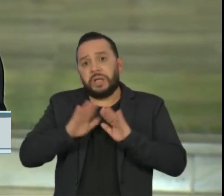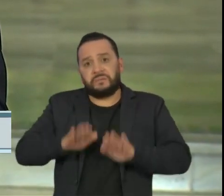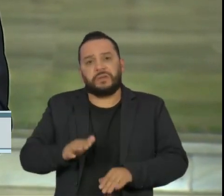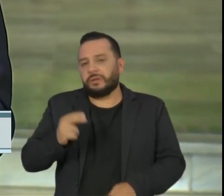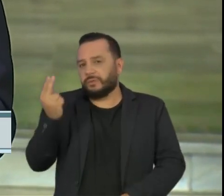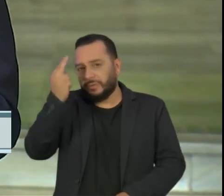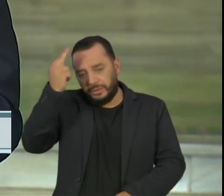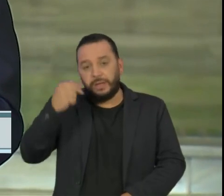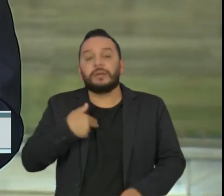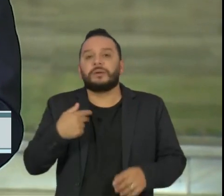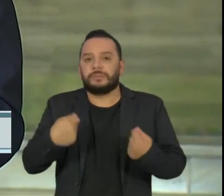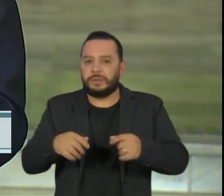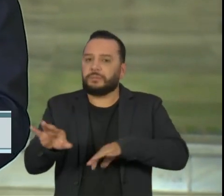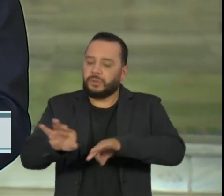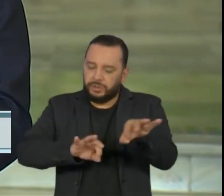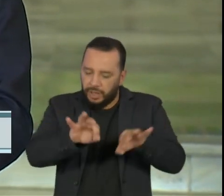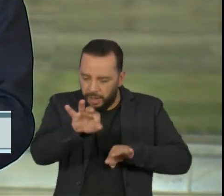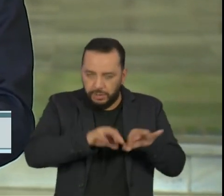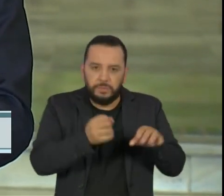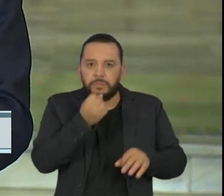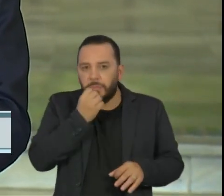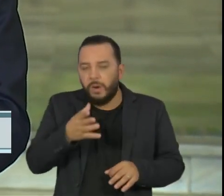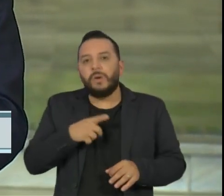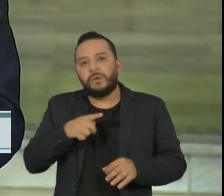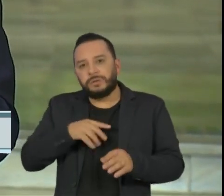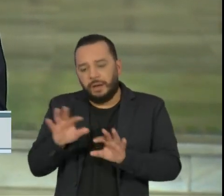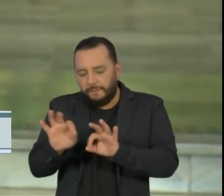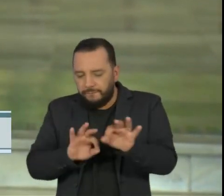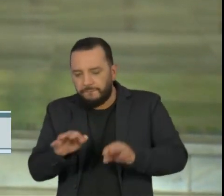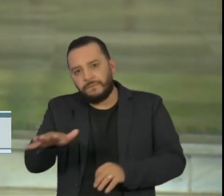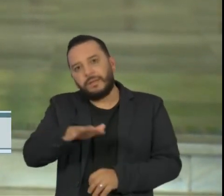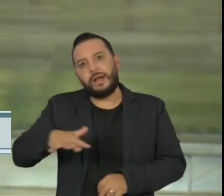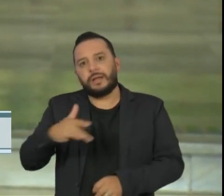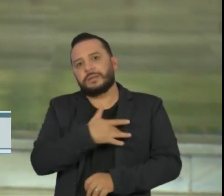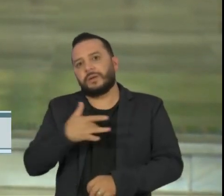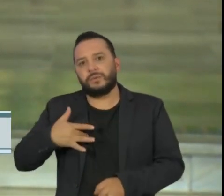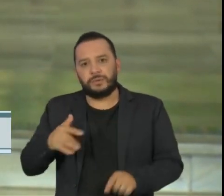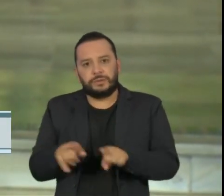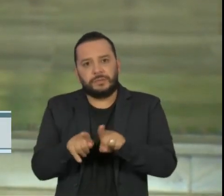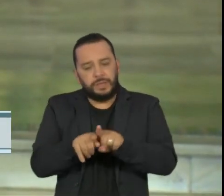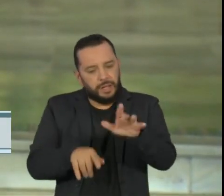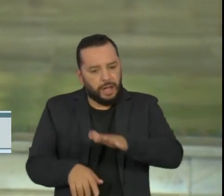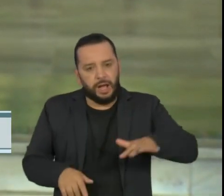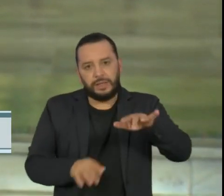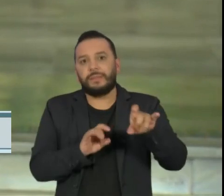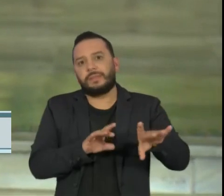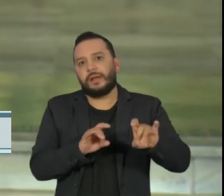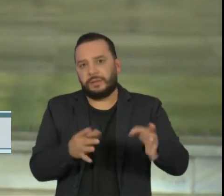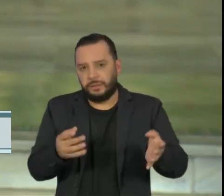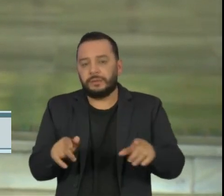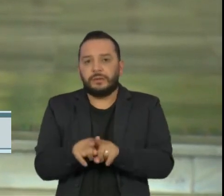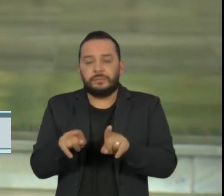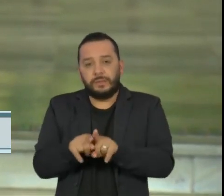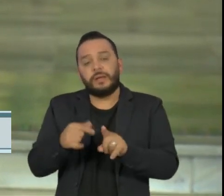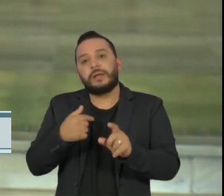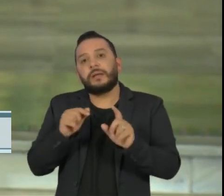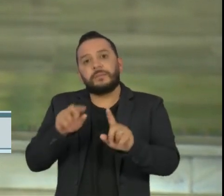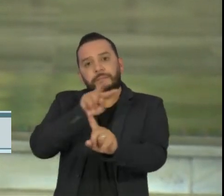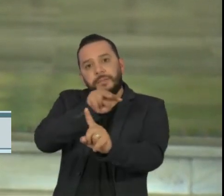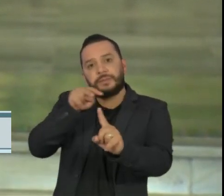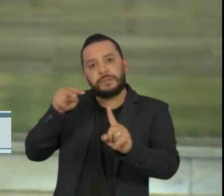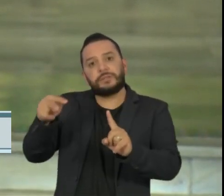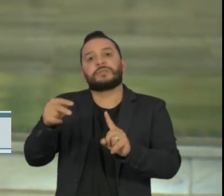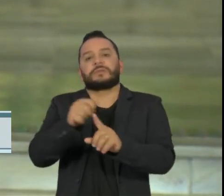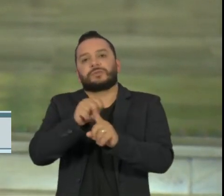difícil é fazer um plano bem elaborado, bem estruturado, no âmbito da saúde, no âmbito técnico, o olhar social e as ações